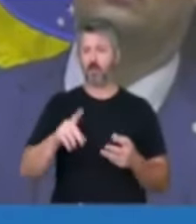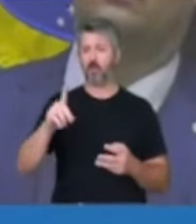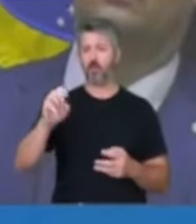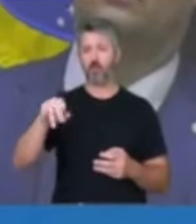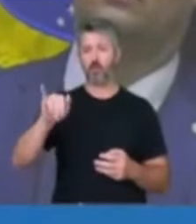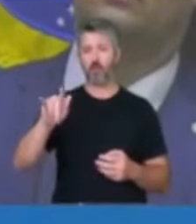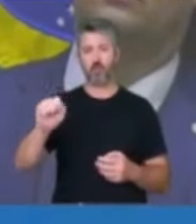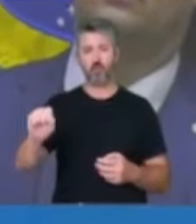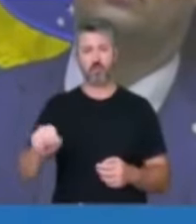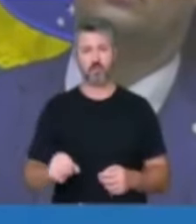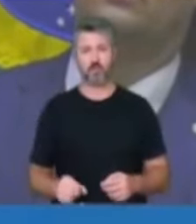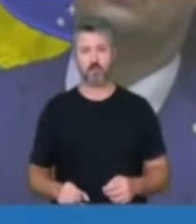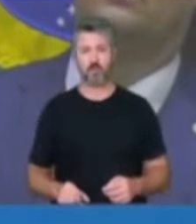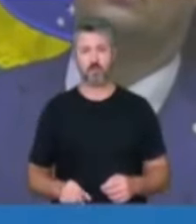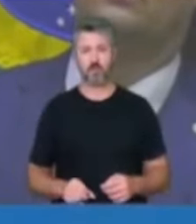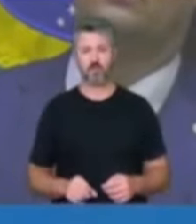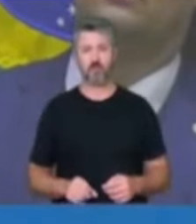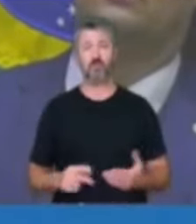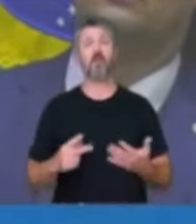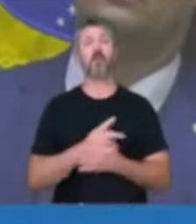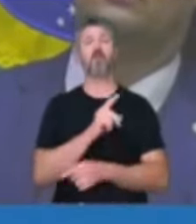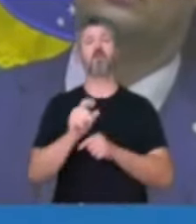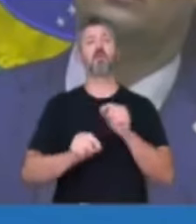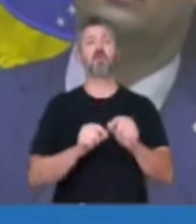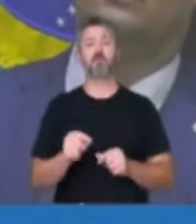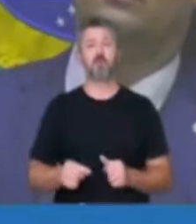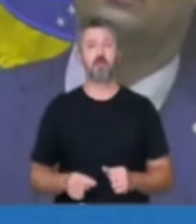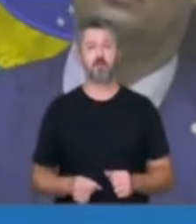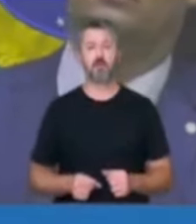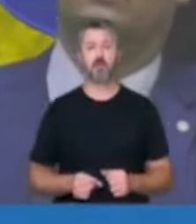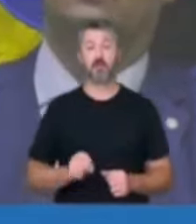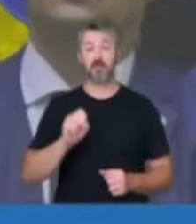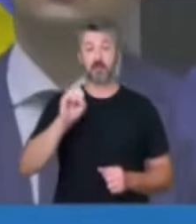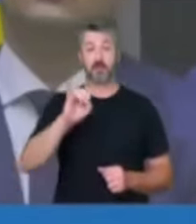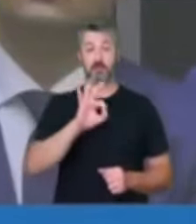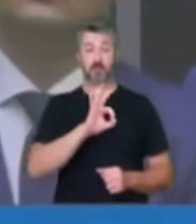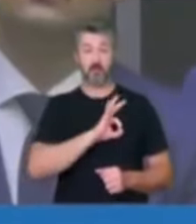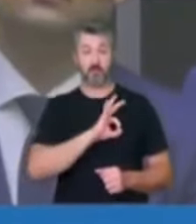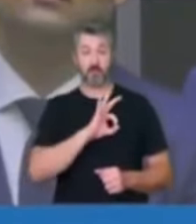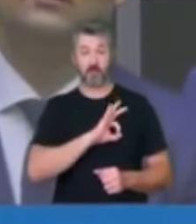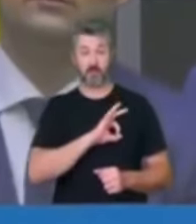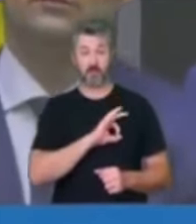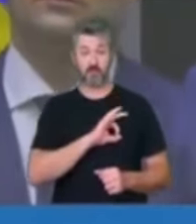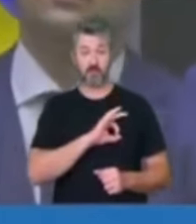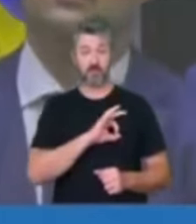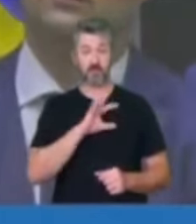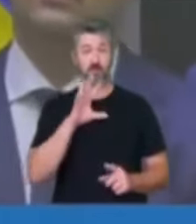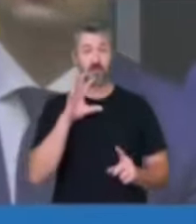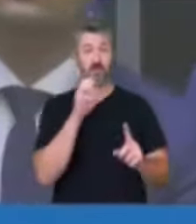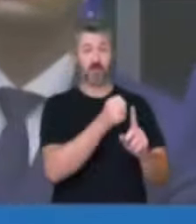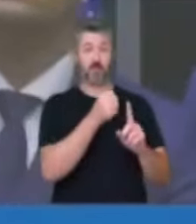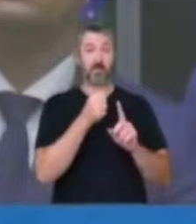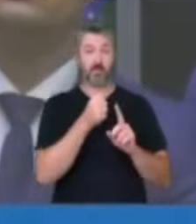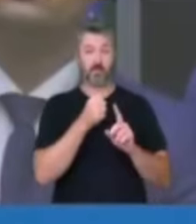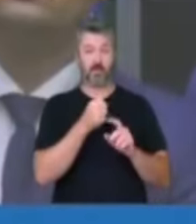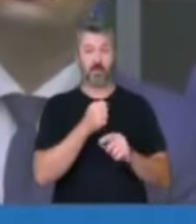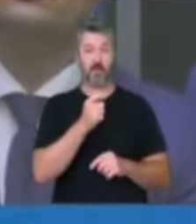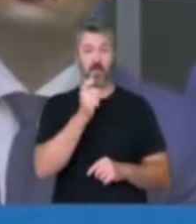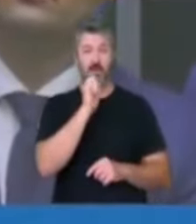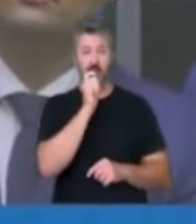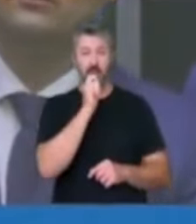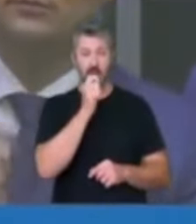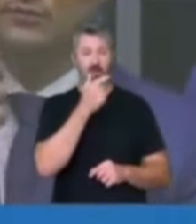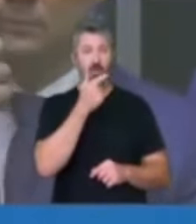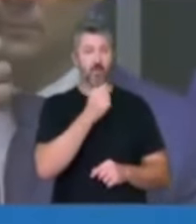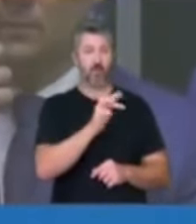Domingos o que que acontece se a polícia pegar numa operação numa boca de fumo pegar o fogueteiro